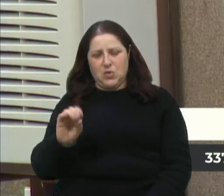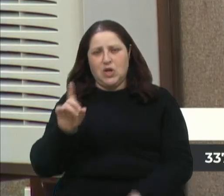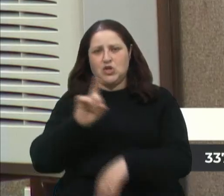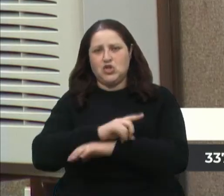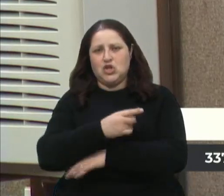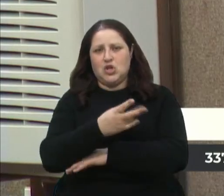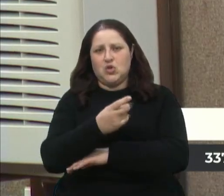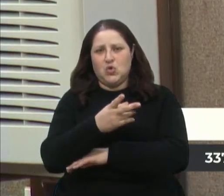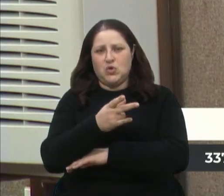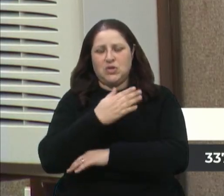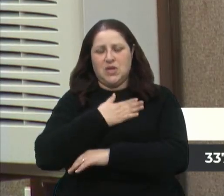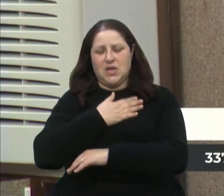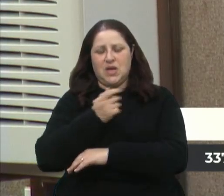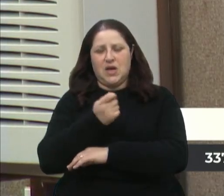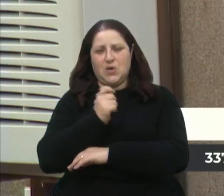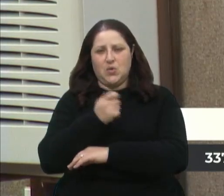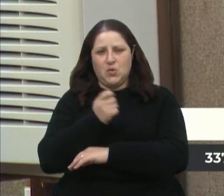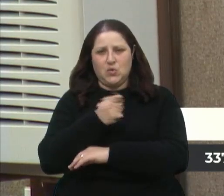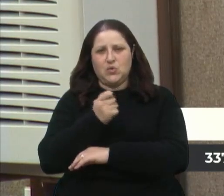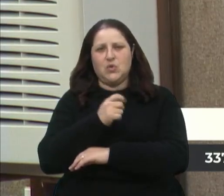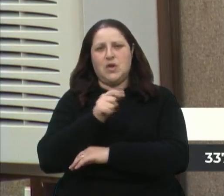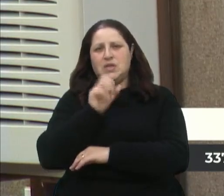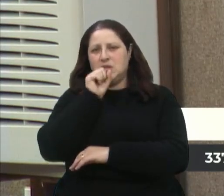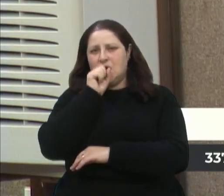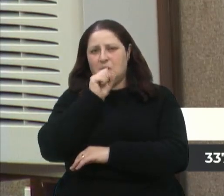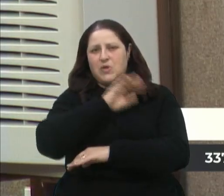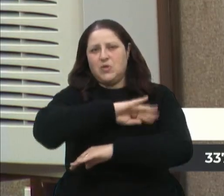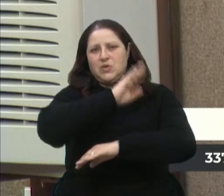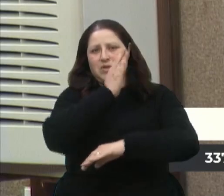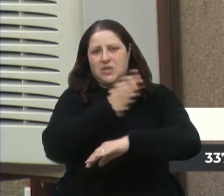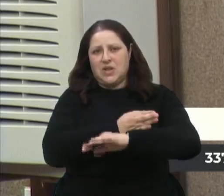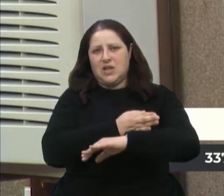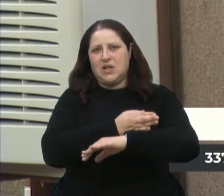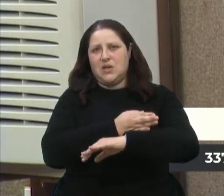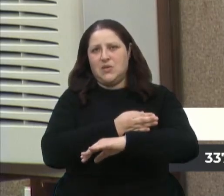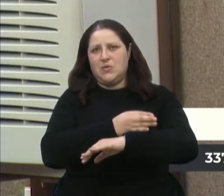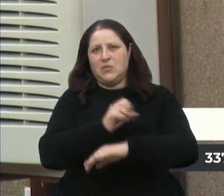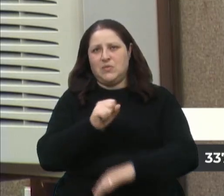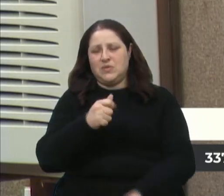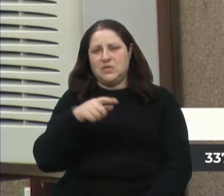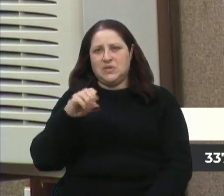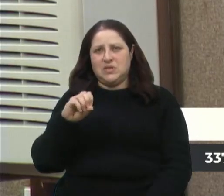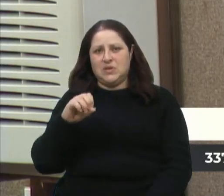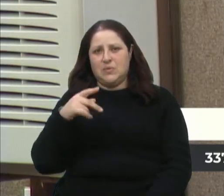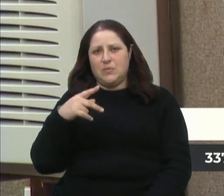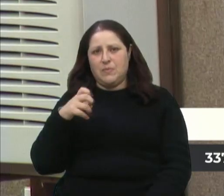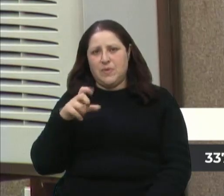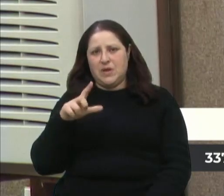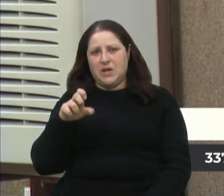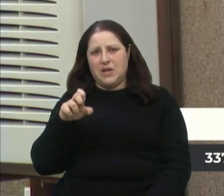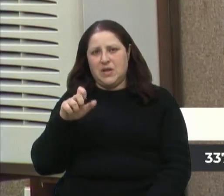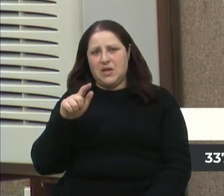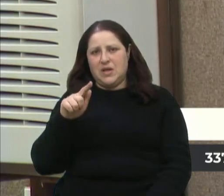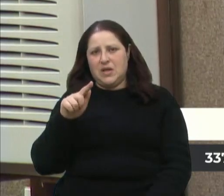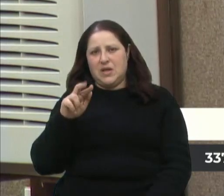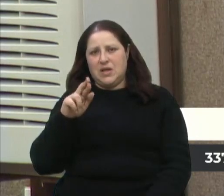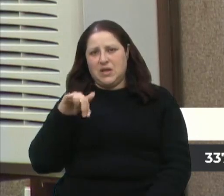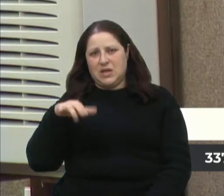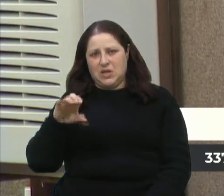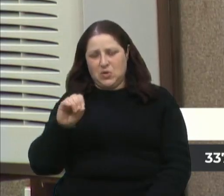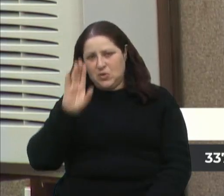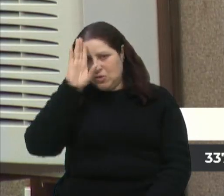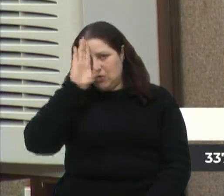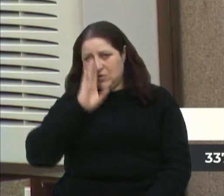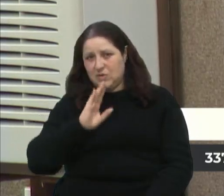agosto, no sábado, né? No Salão Paroquial da Igreja de São Pelegrino, entrada franca, né? Lá a gente